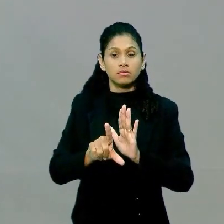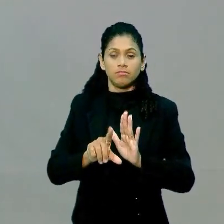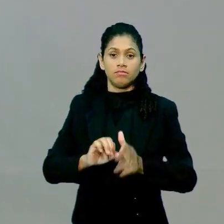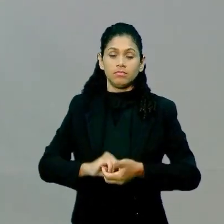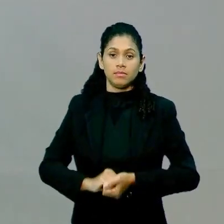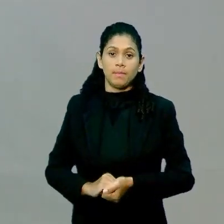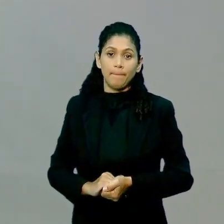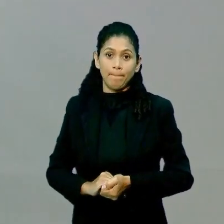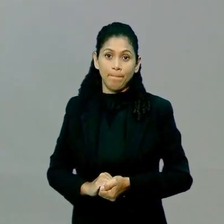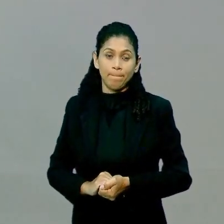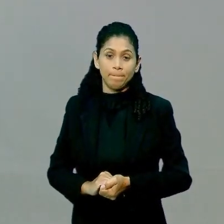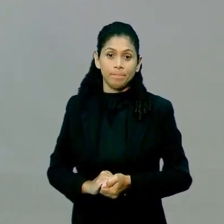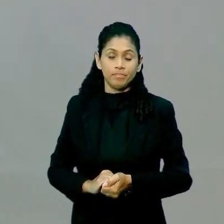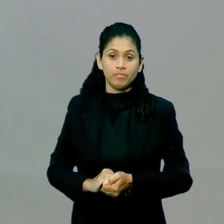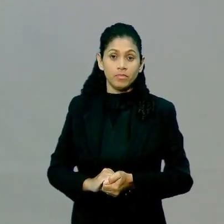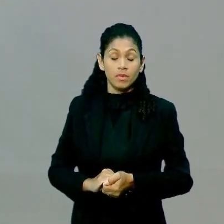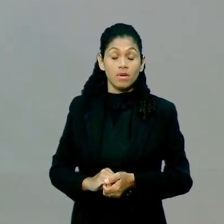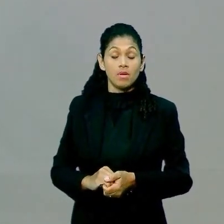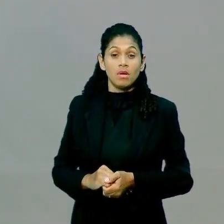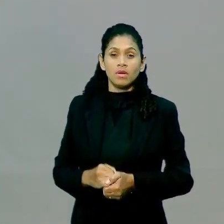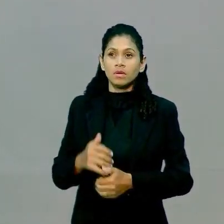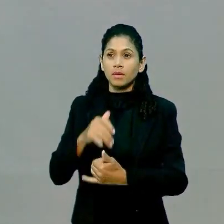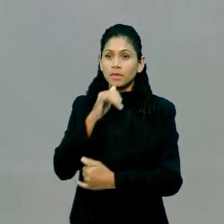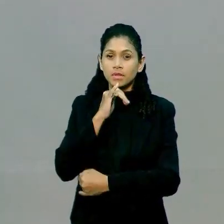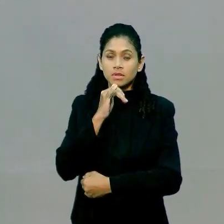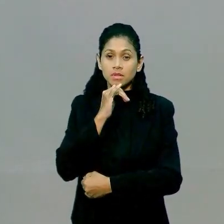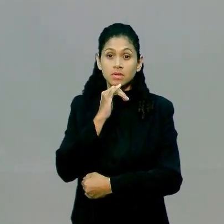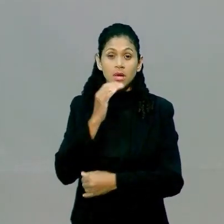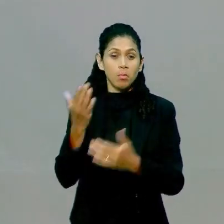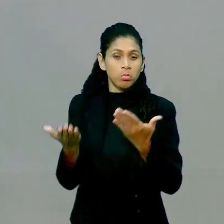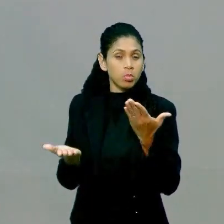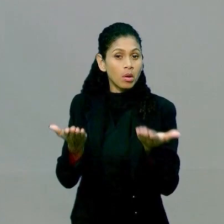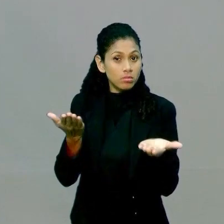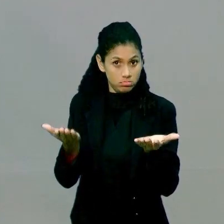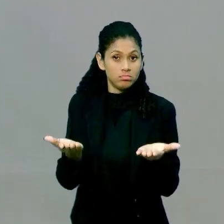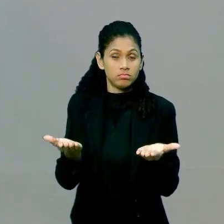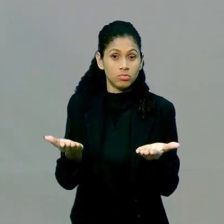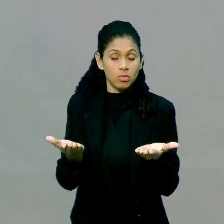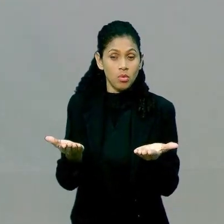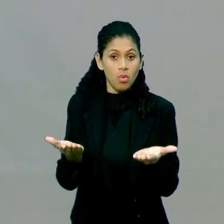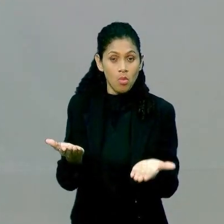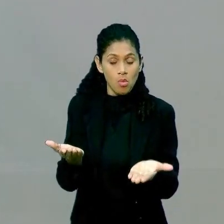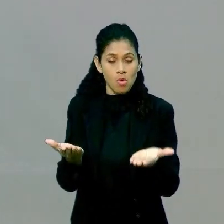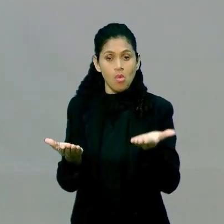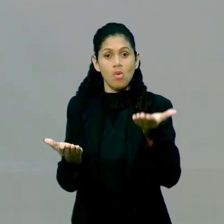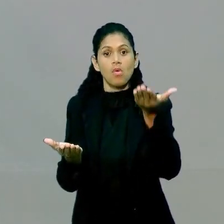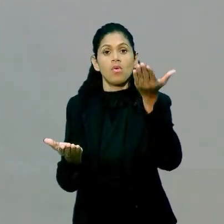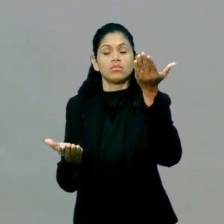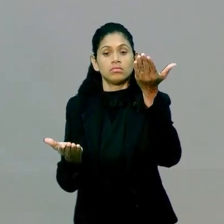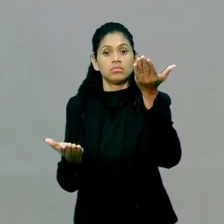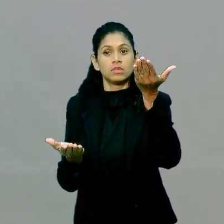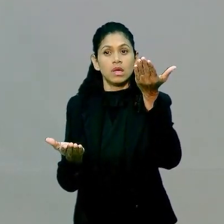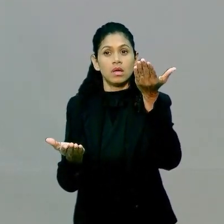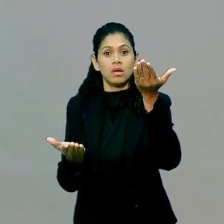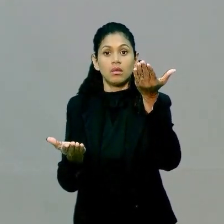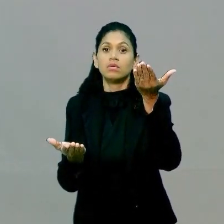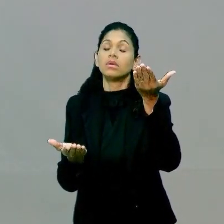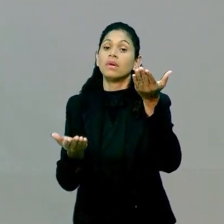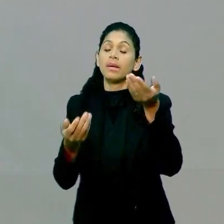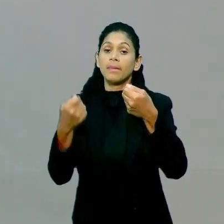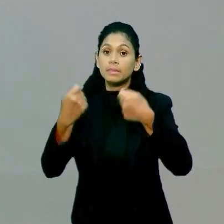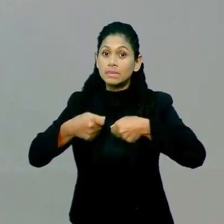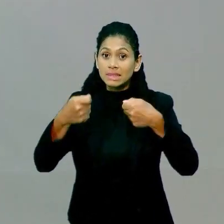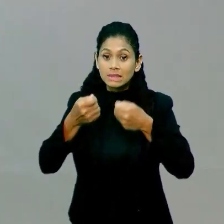Então, imagina que a sua reação ela tenha dois lados. Se um lado pesa mais que o outro, você deve igualar esses lados. Isso é fazer